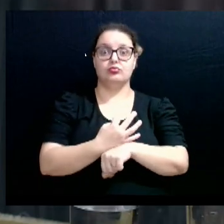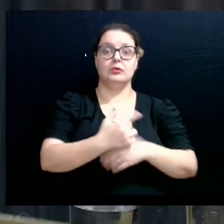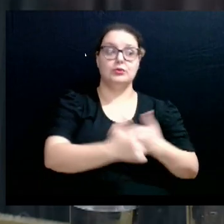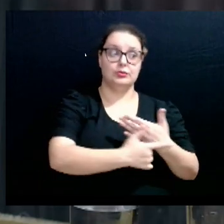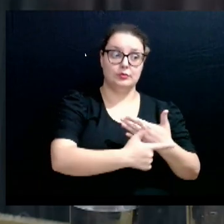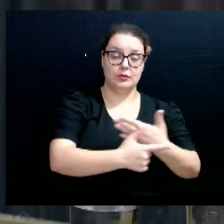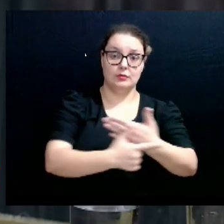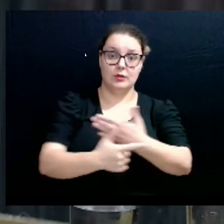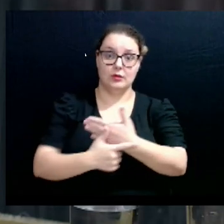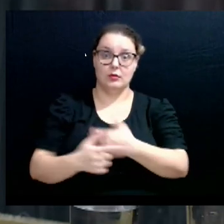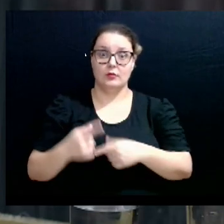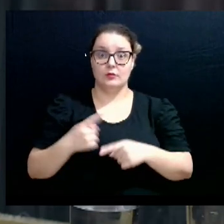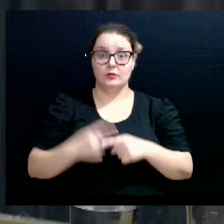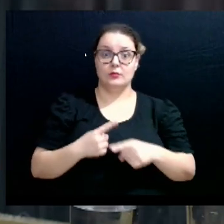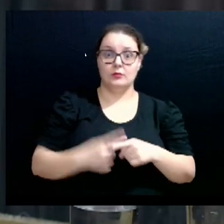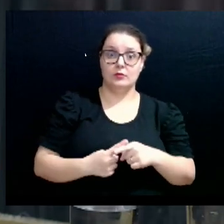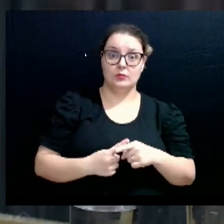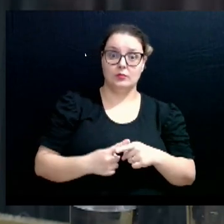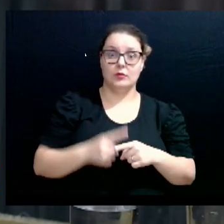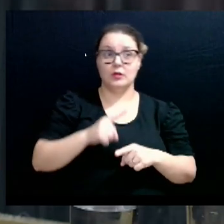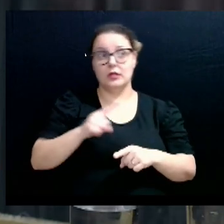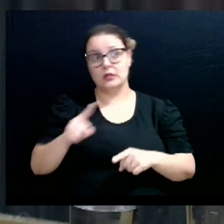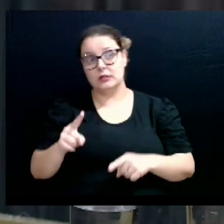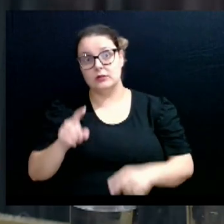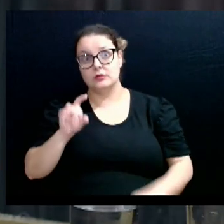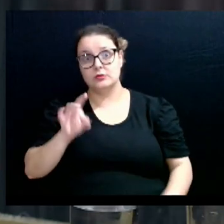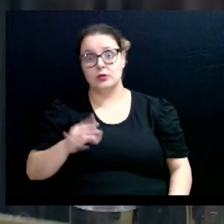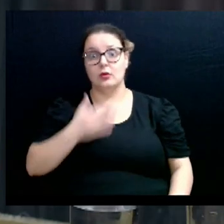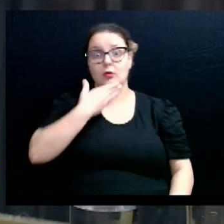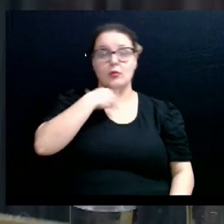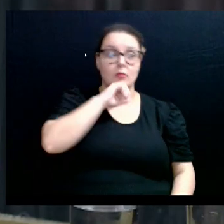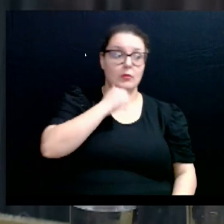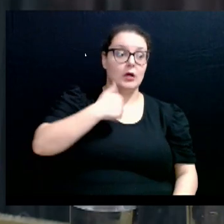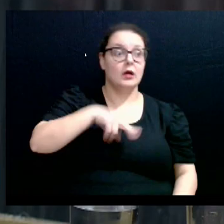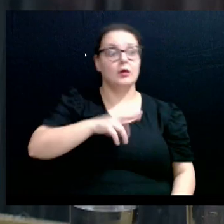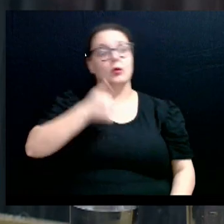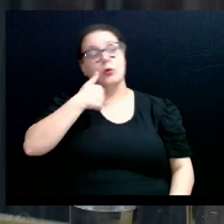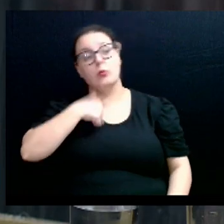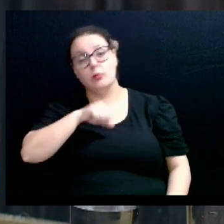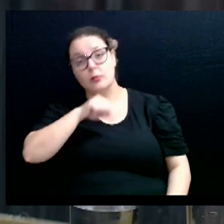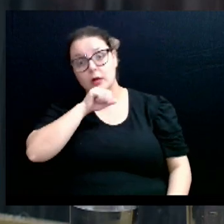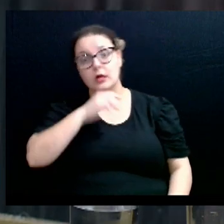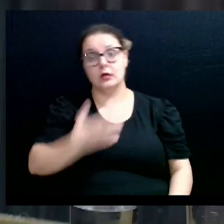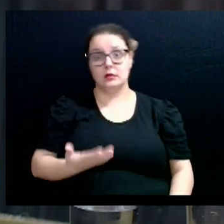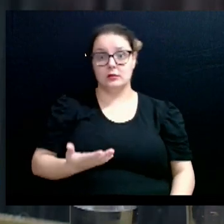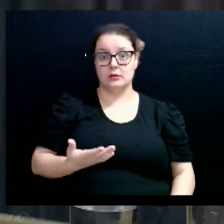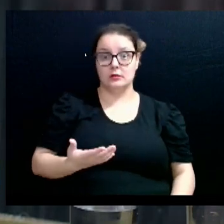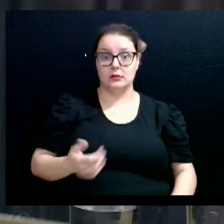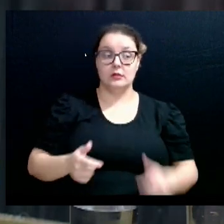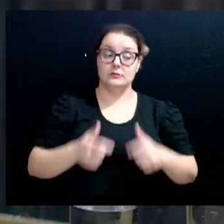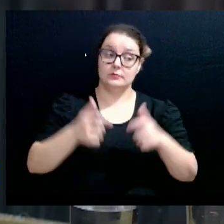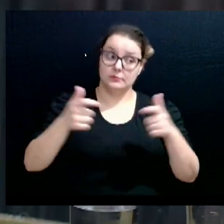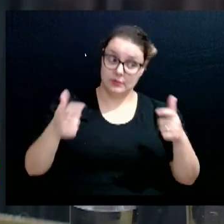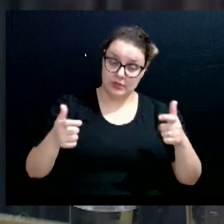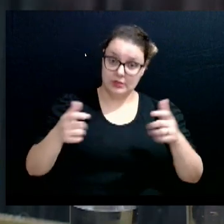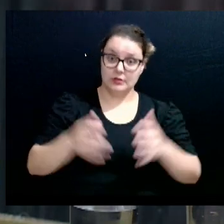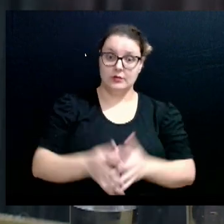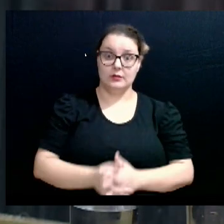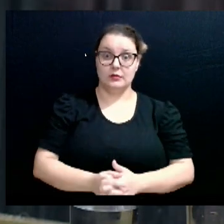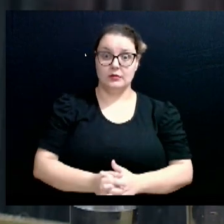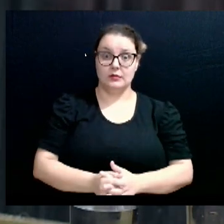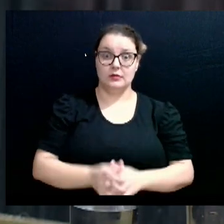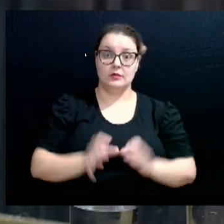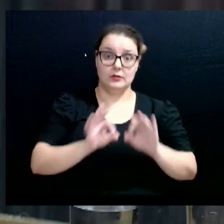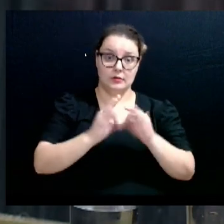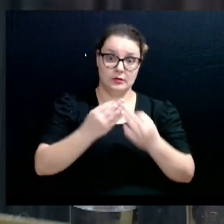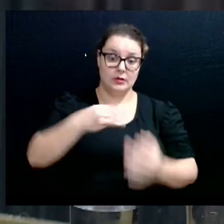não passa a atuar apenas como pai ou mãe, né, aliás, a grande maioria são famílias